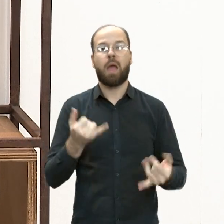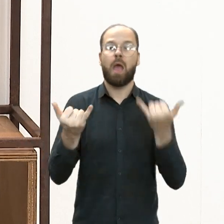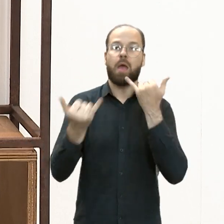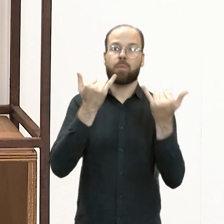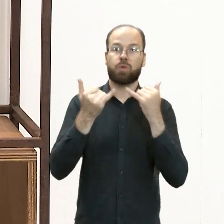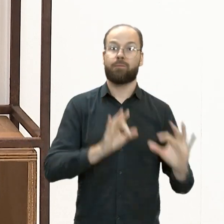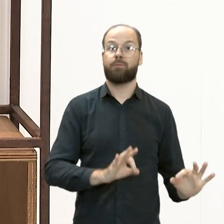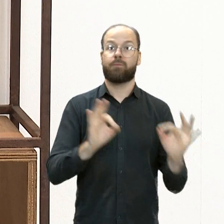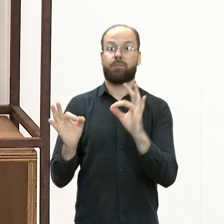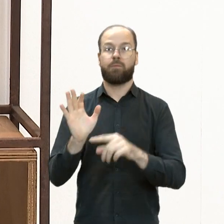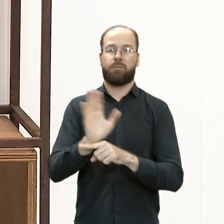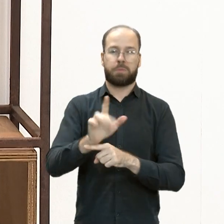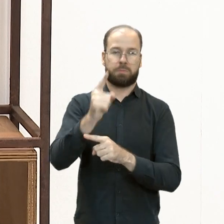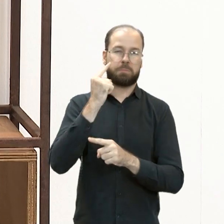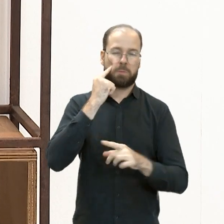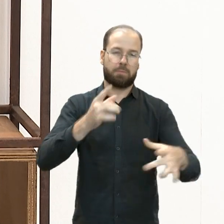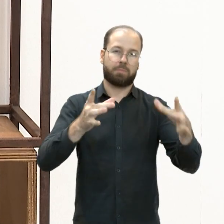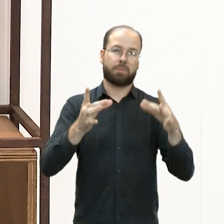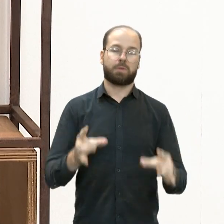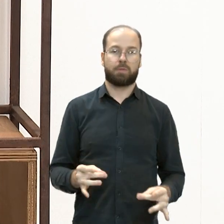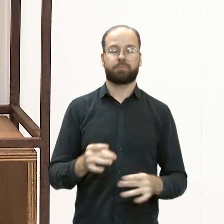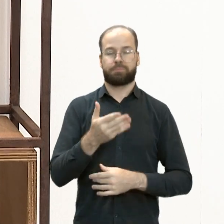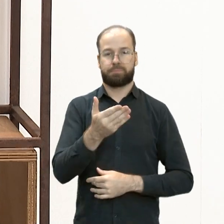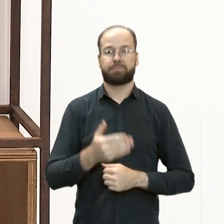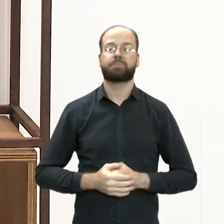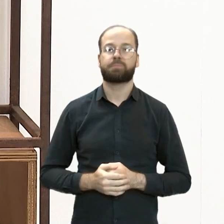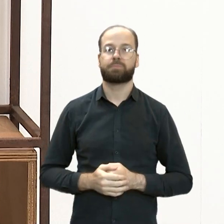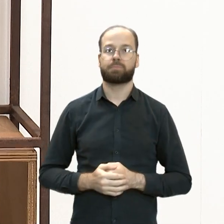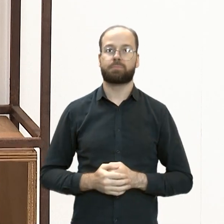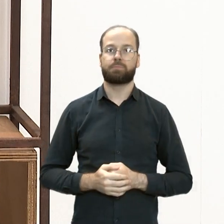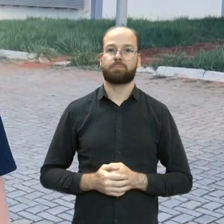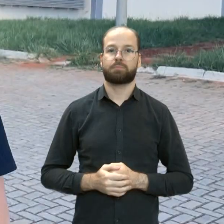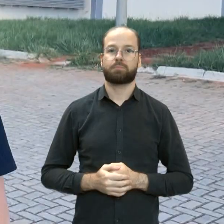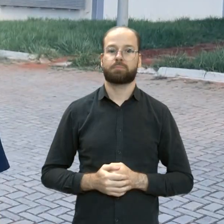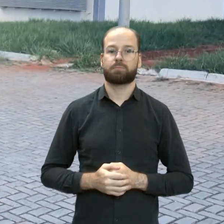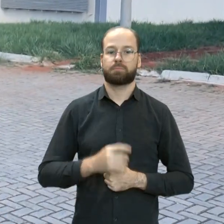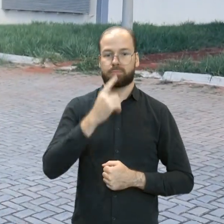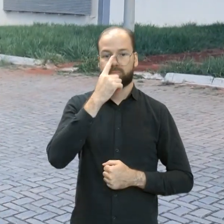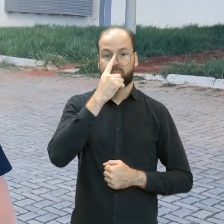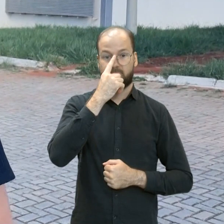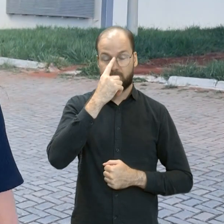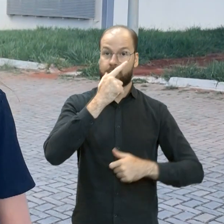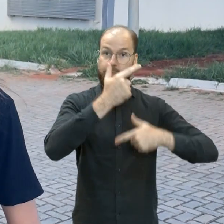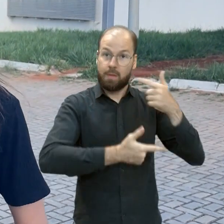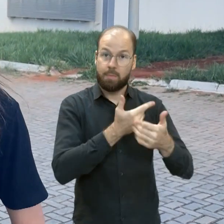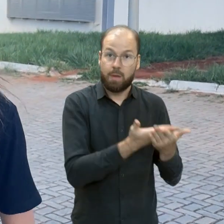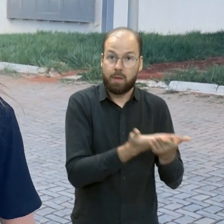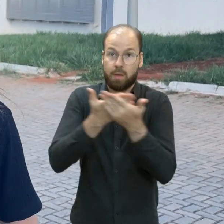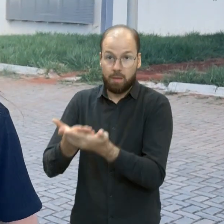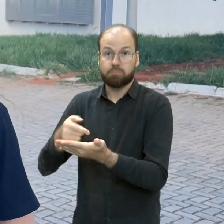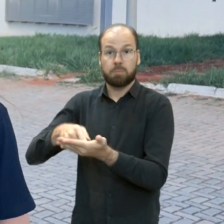nesse vídeo com mais detalhes sobre essa iniciativa. Acompanhe. Os trabalhos escritos podem